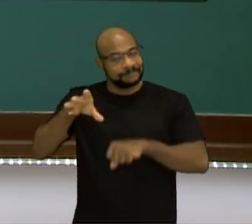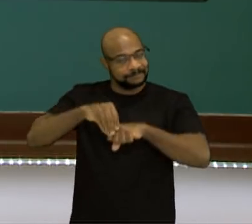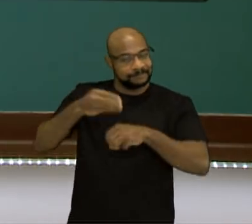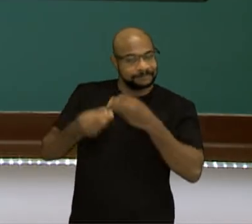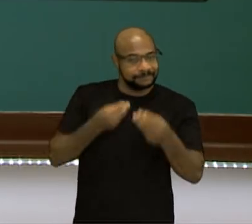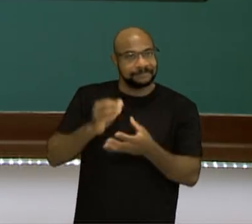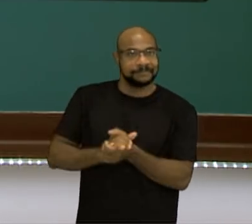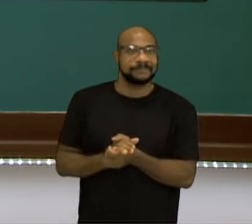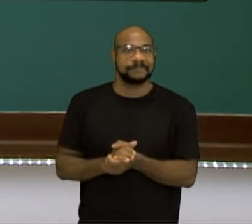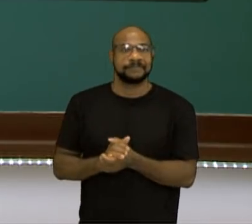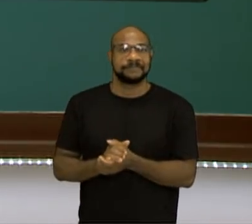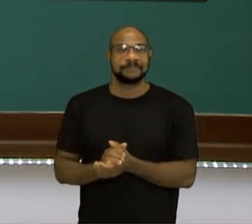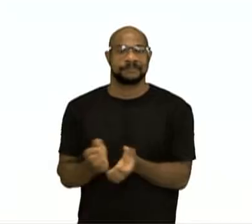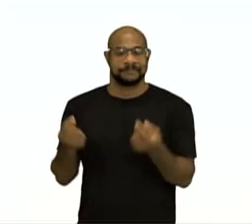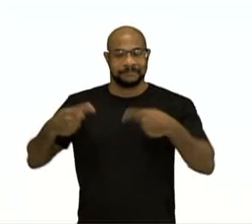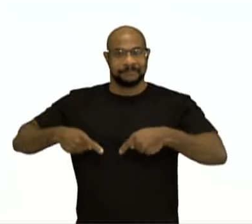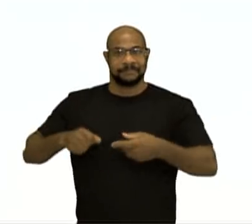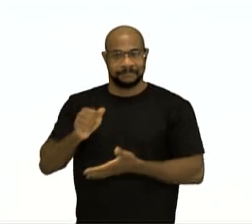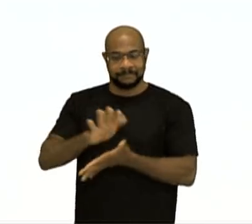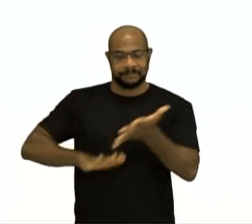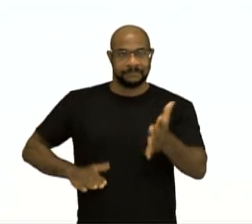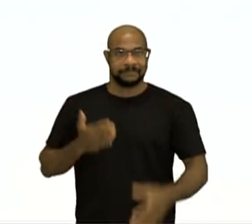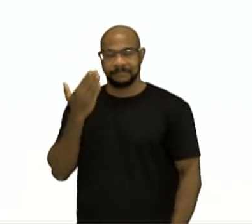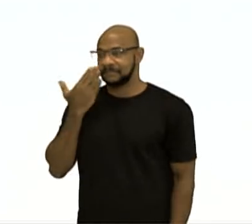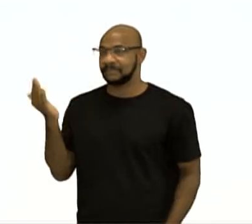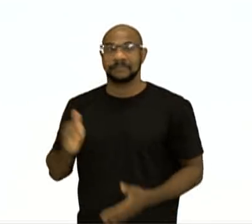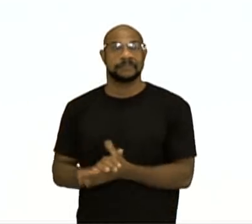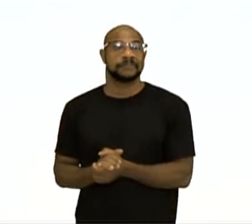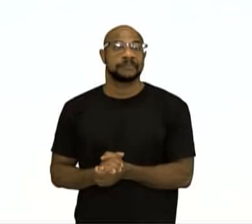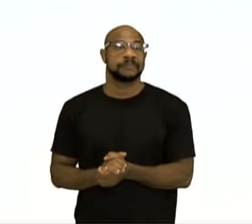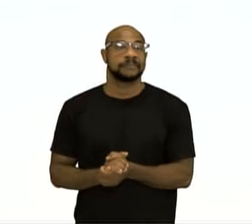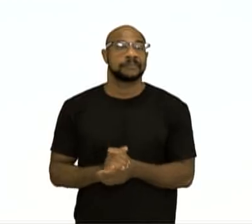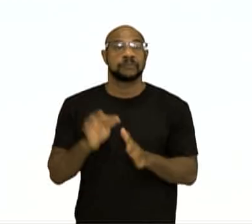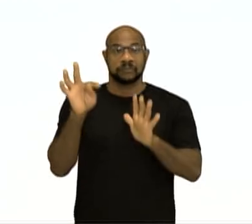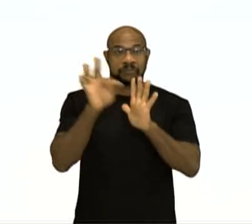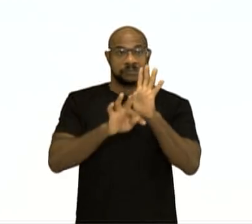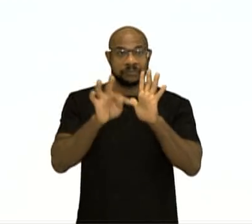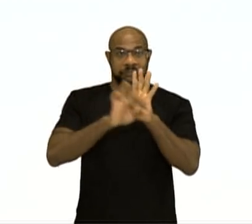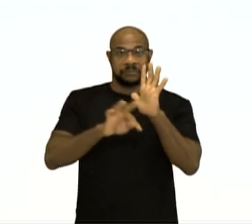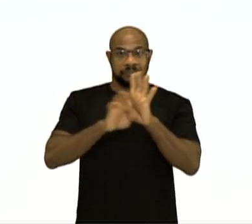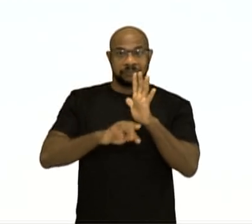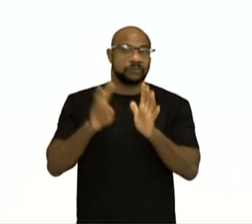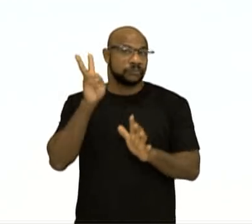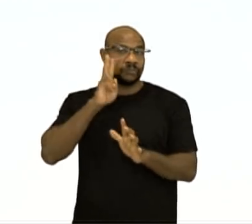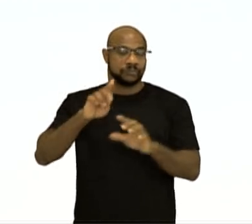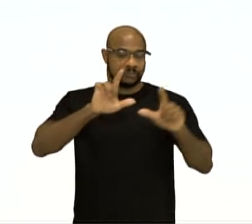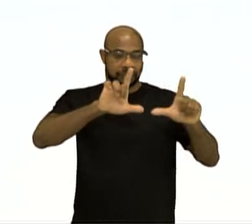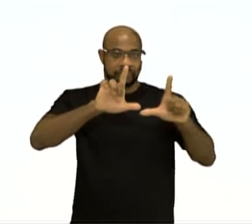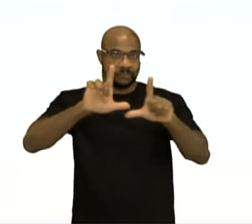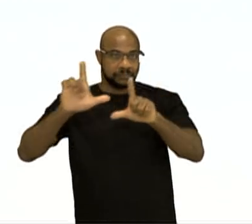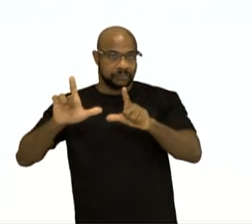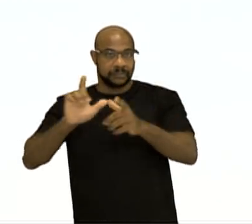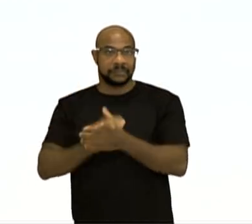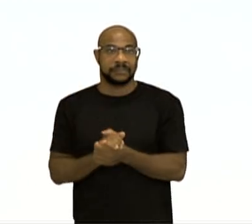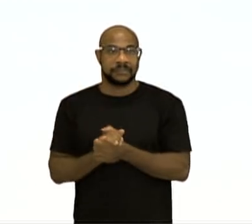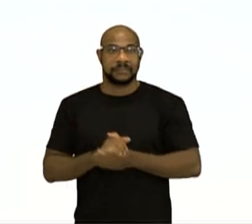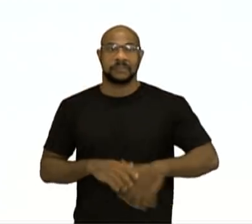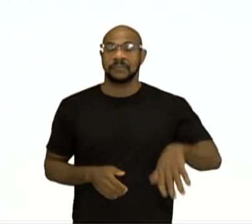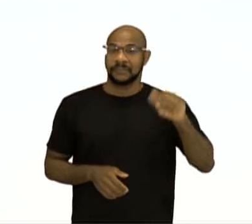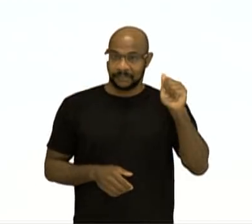nosso primeiro quiz. Sobre o texto na história em quadrinhos, letra